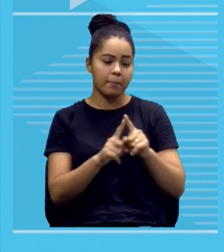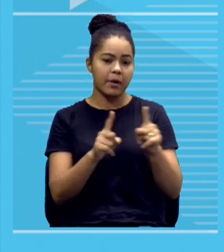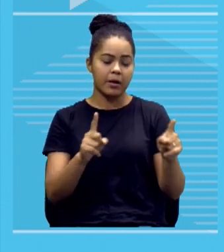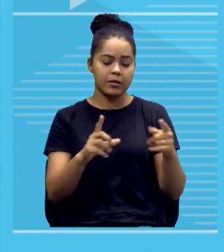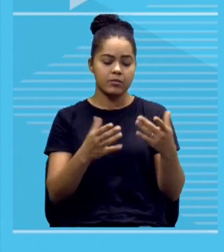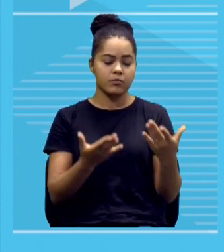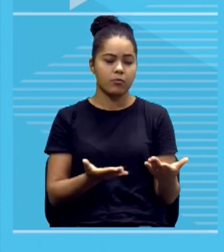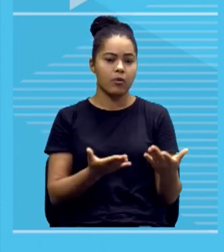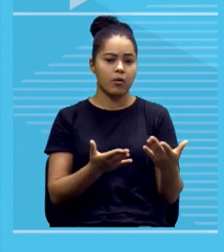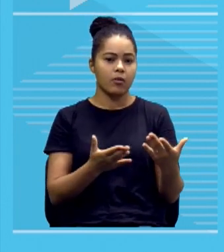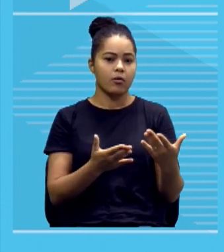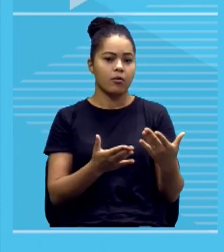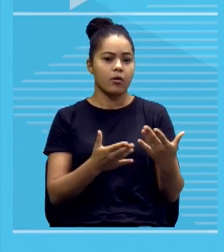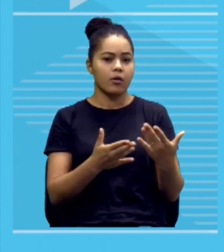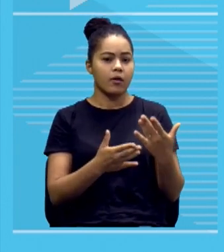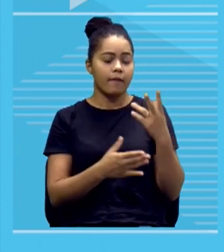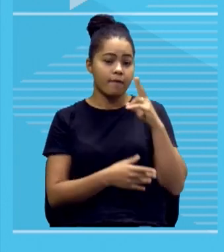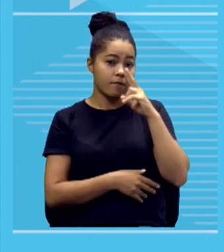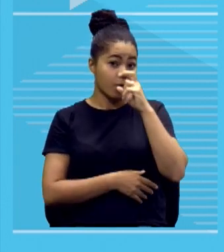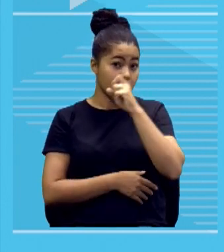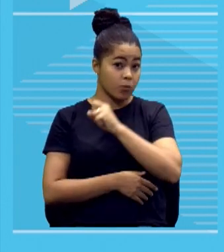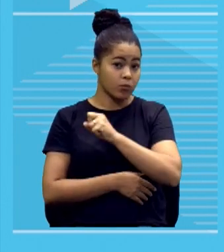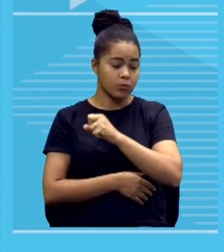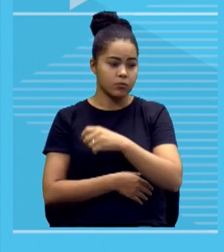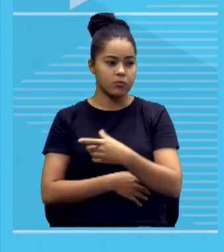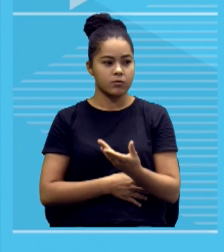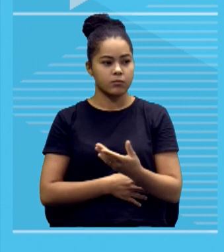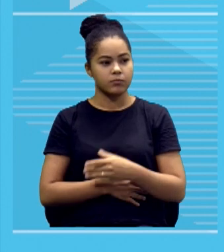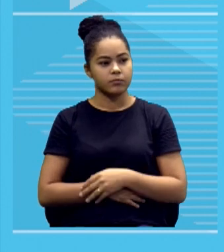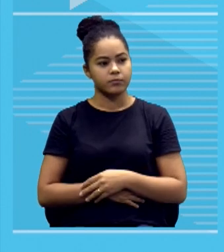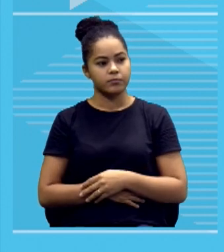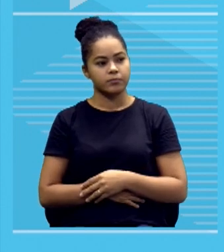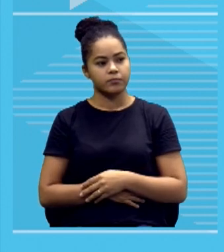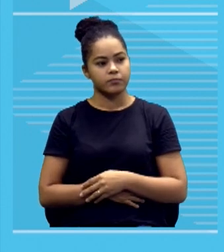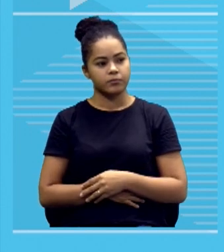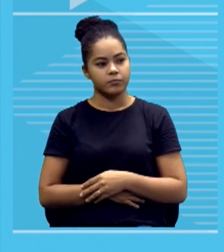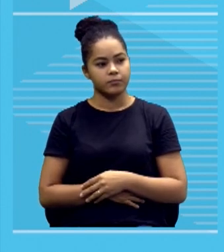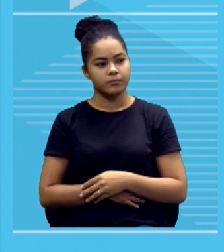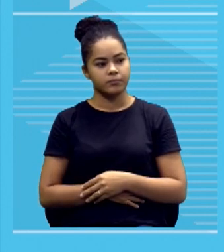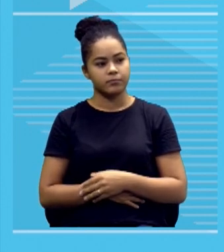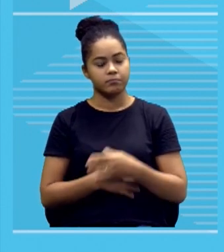de curto-circuito no gerador? Ou seja, ele quer saber o valor